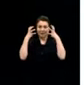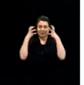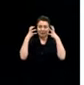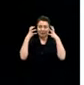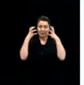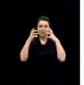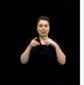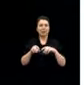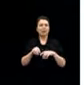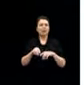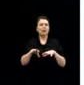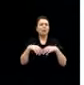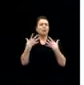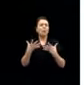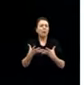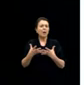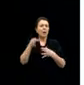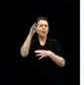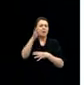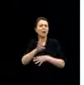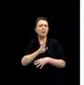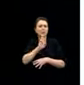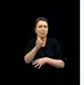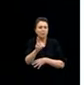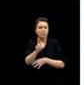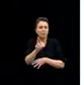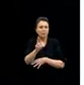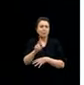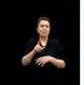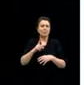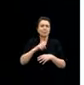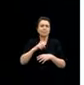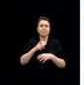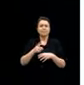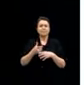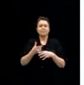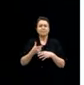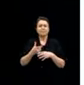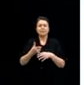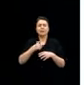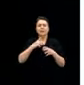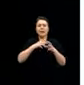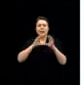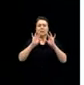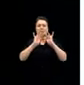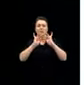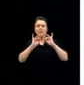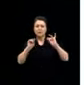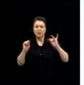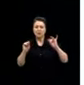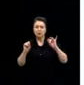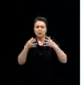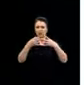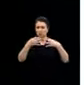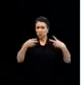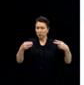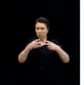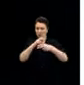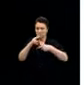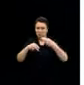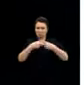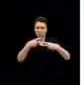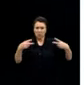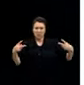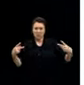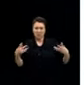é o glandular, letra A? Uma vez que ela impede a produção de secreção de substâncias na pele?